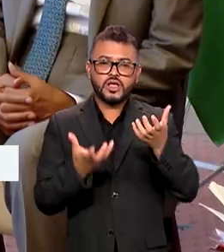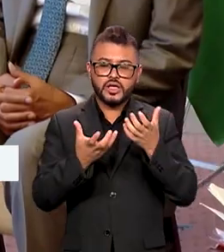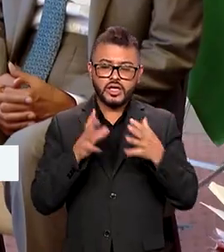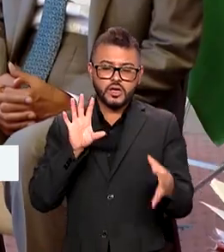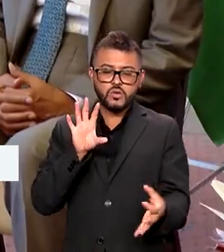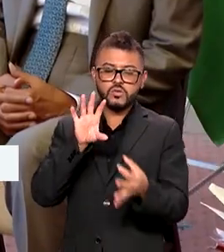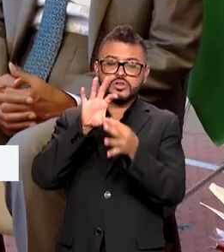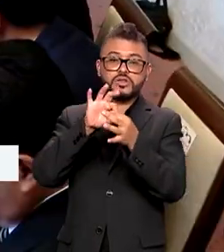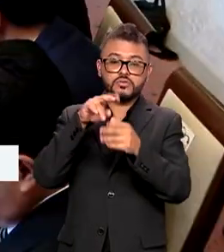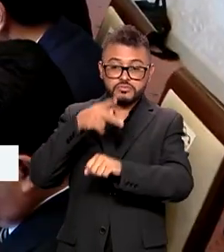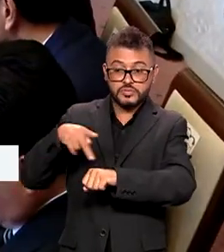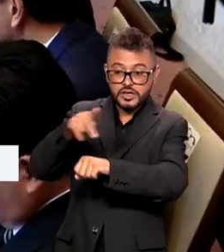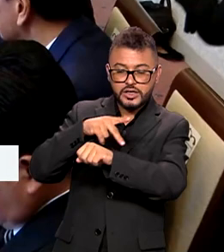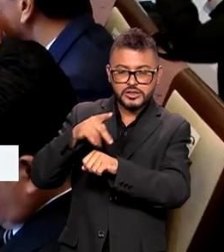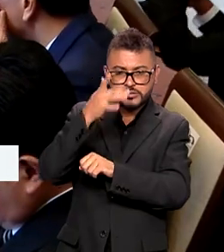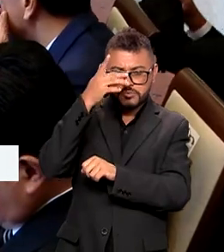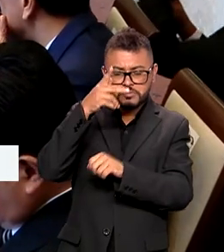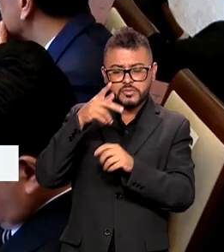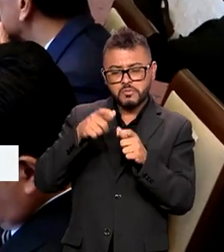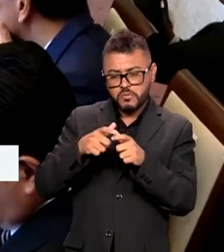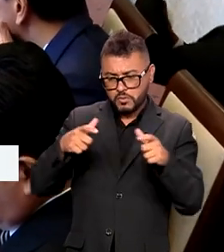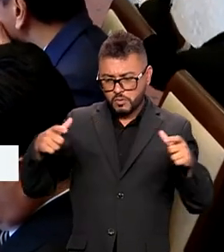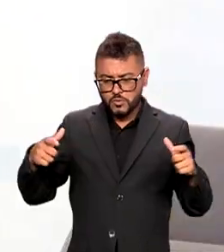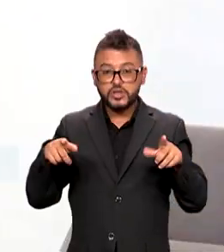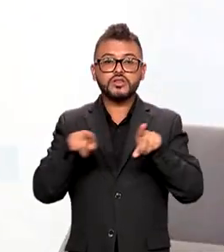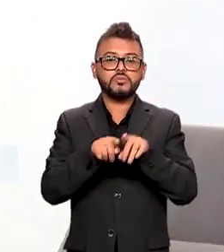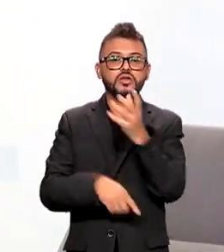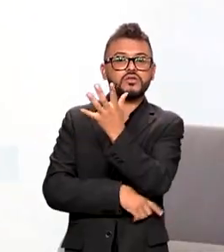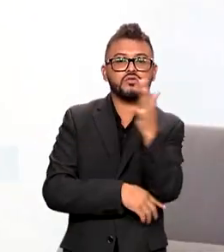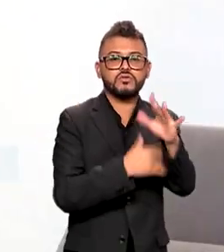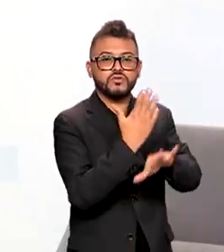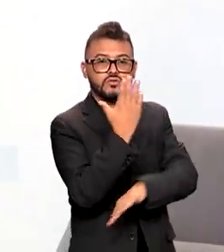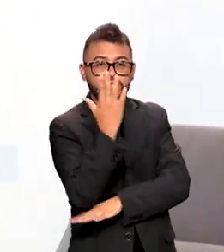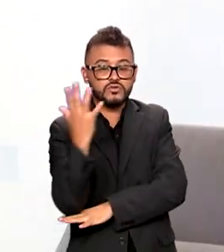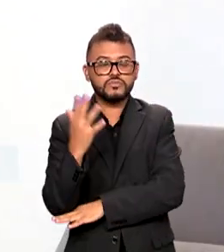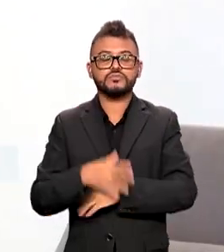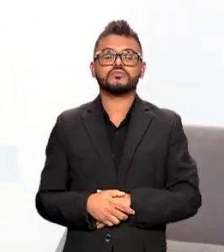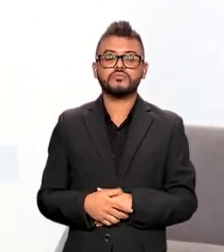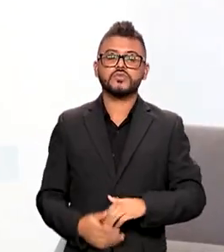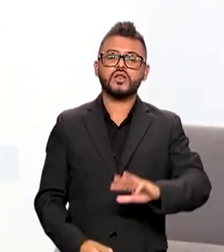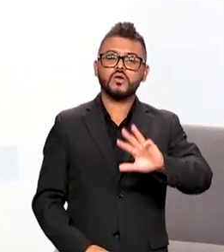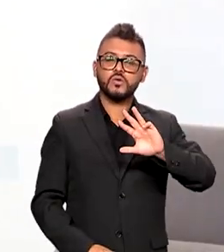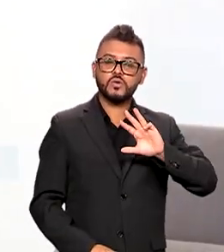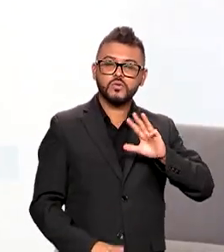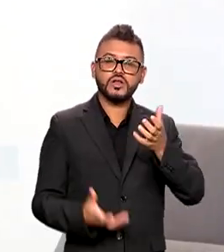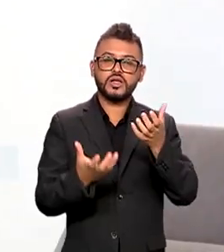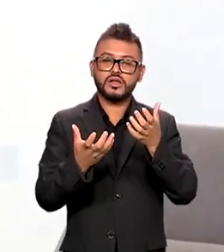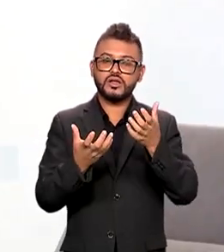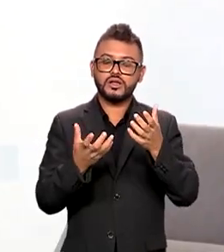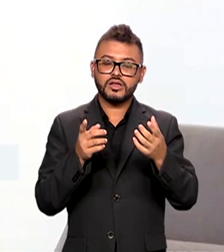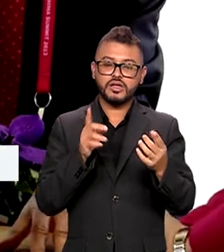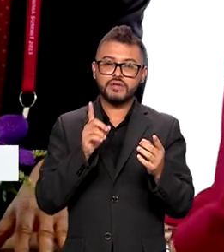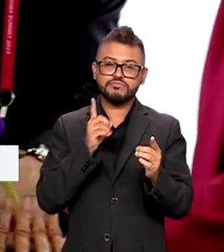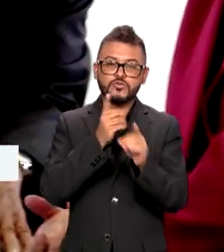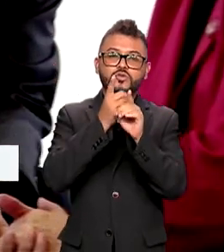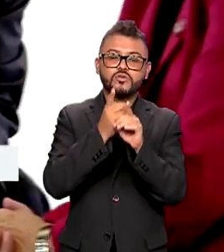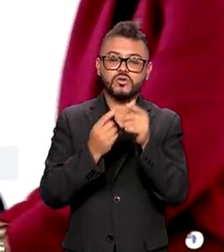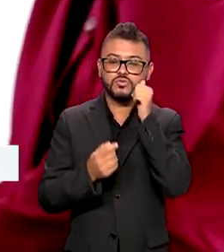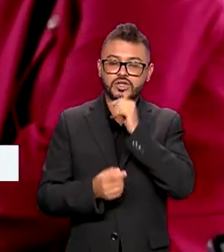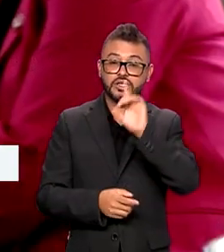entre países com grandes populações e florestas. O presidente também se encontrou com a diretora-geral do Fundo